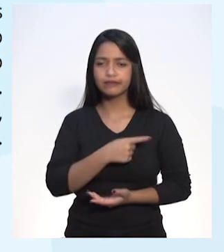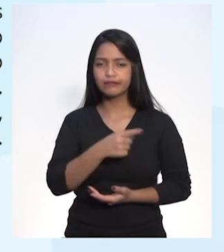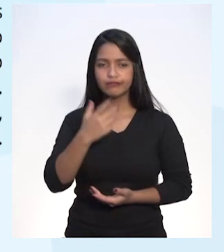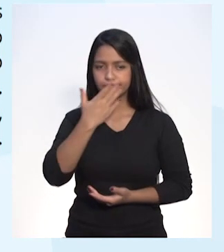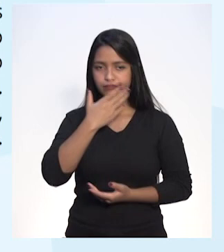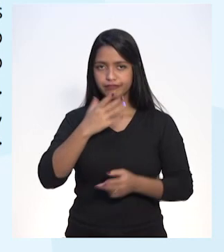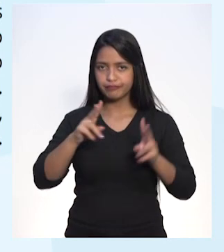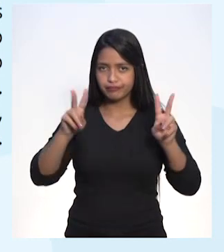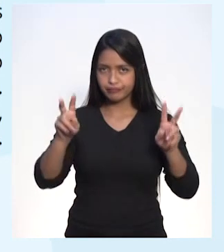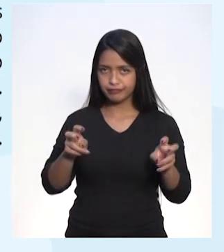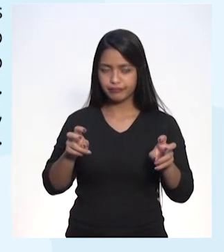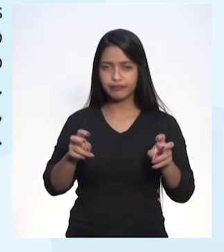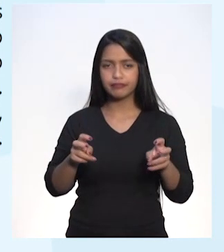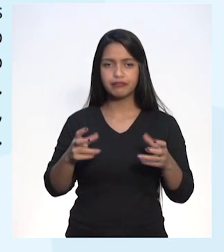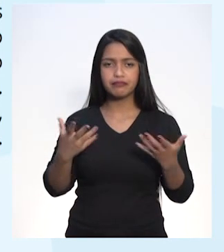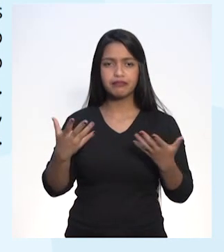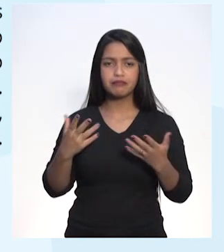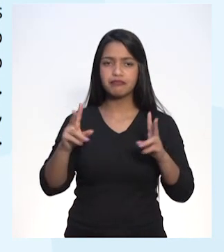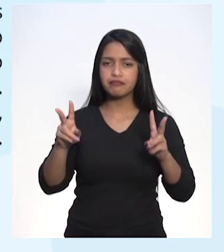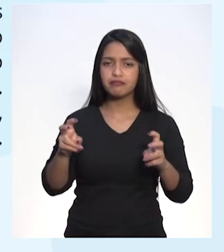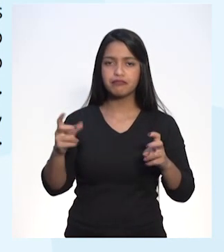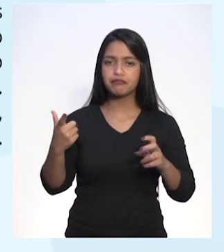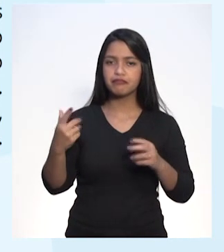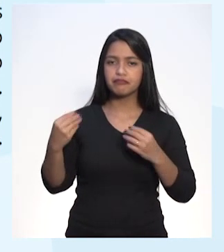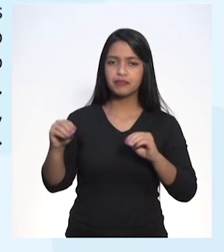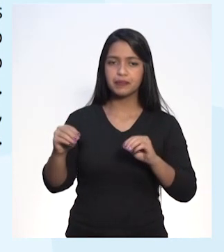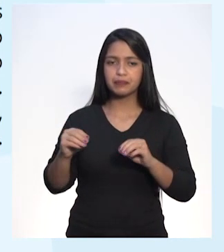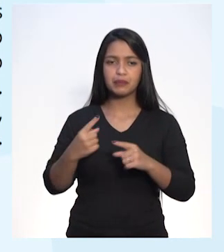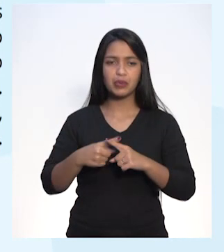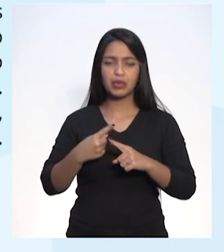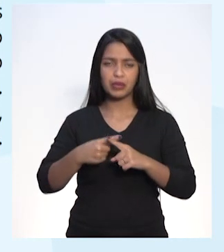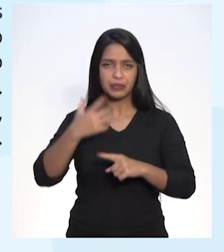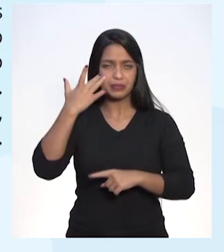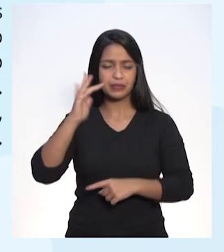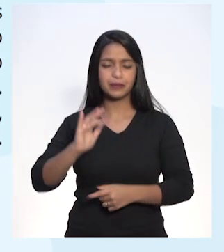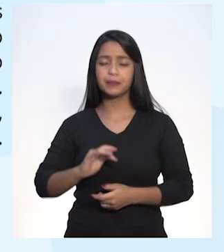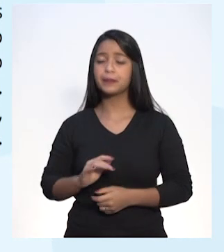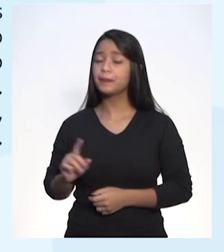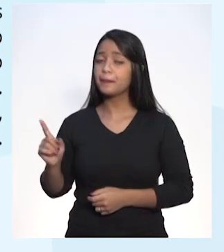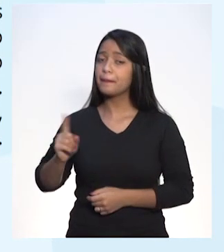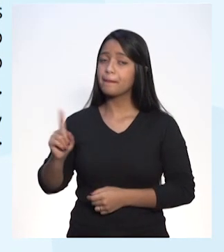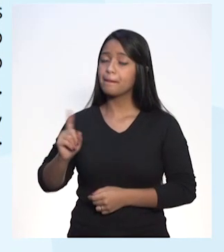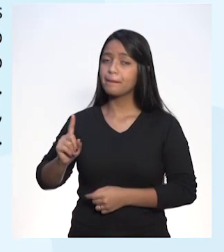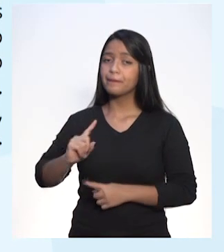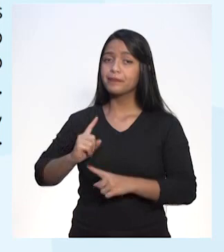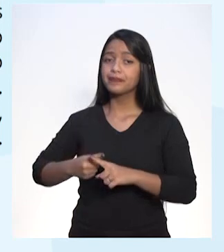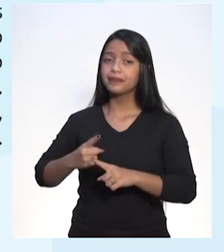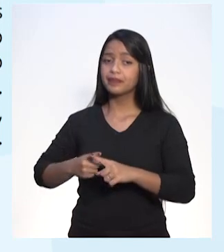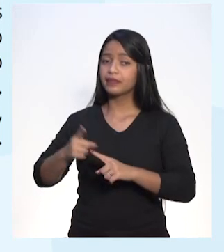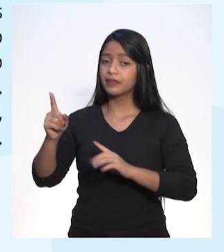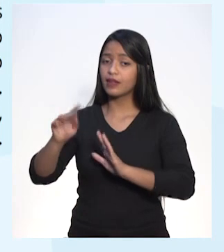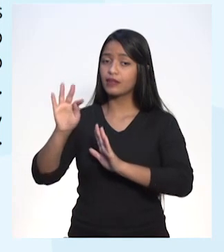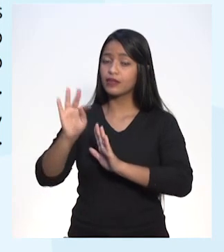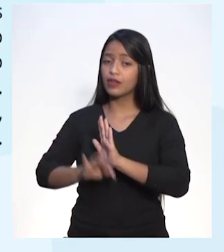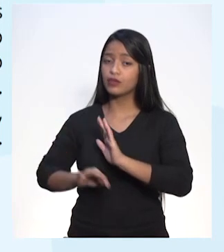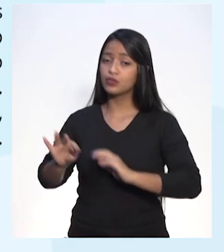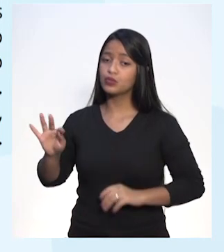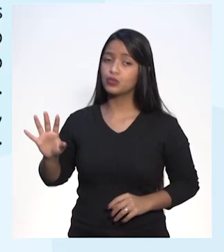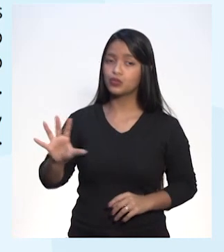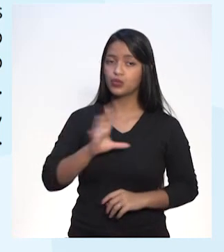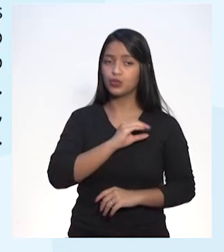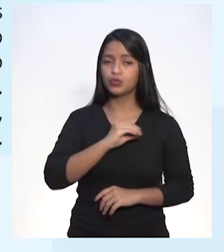Então, na verdade, o tipo de discurso No primeiro, se vocês repararem, temos ali o